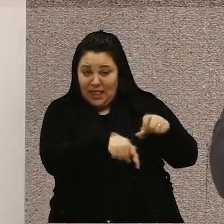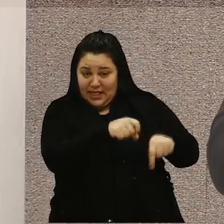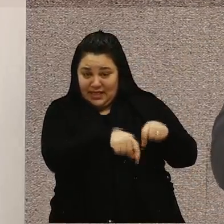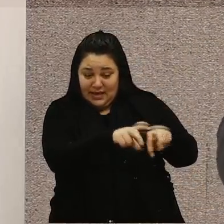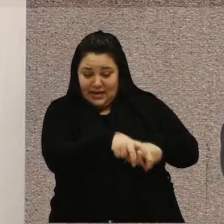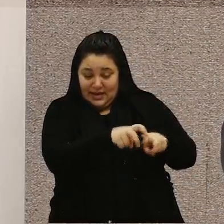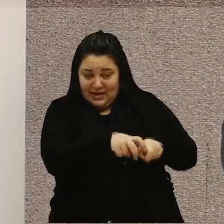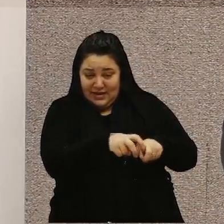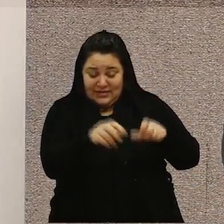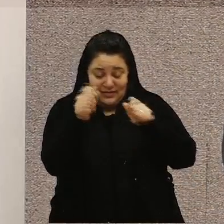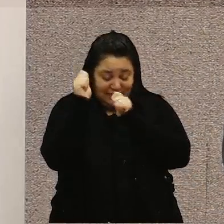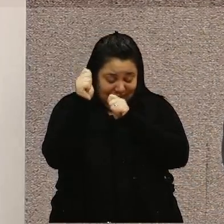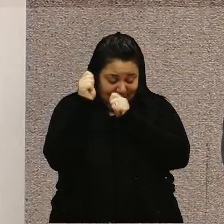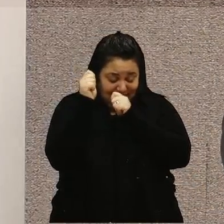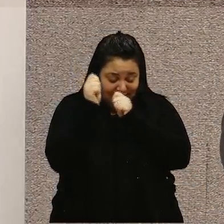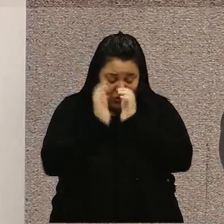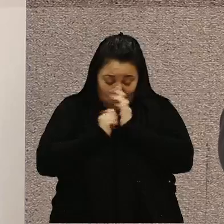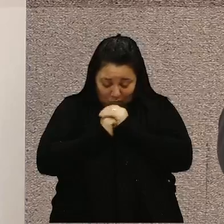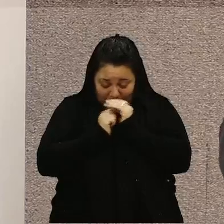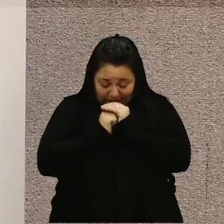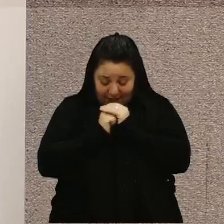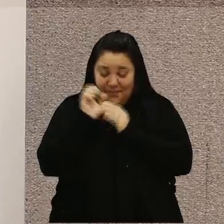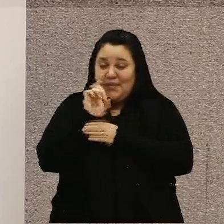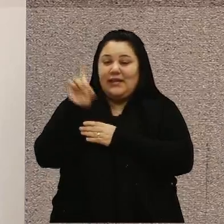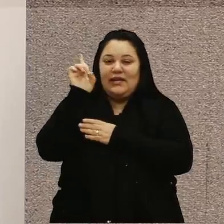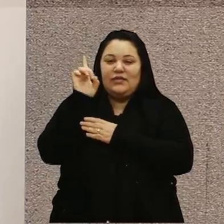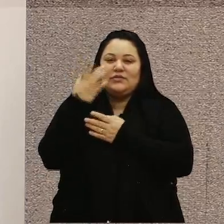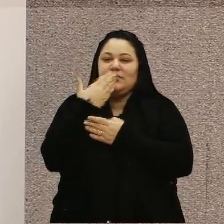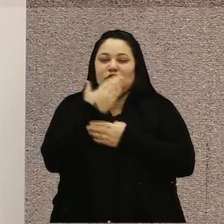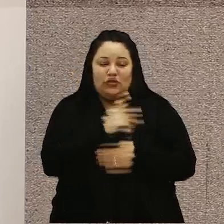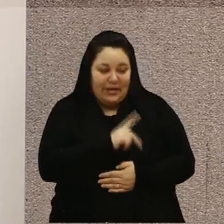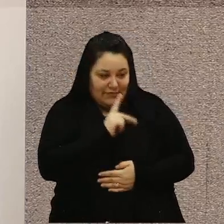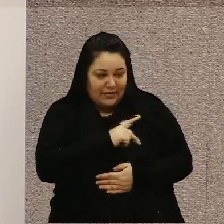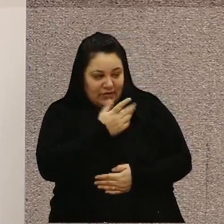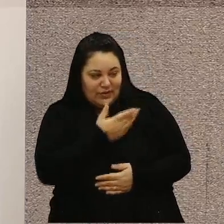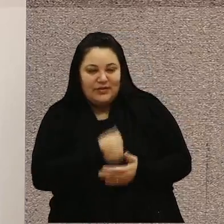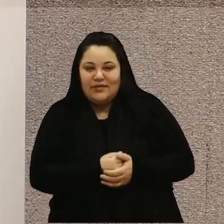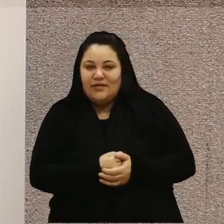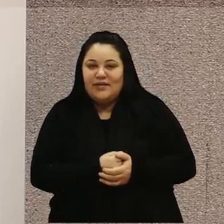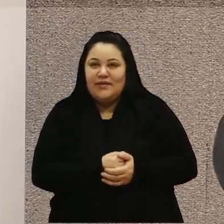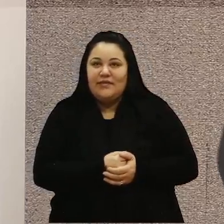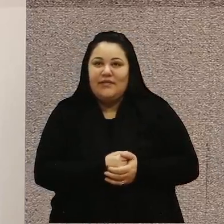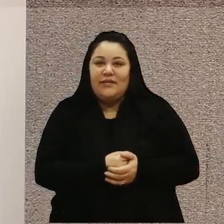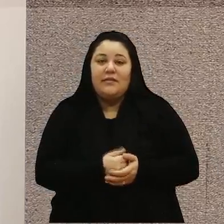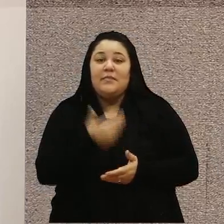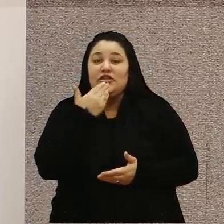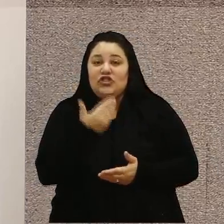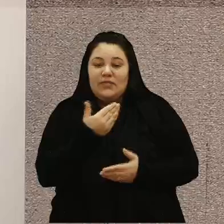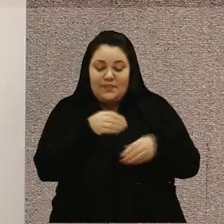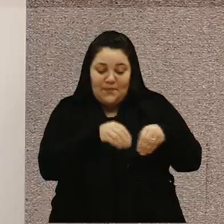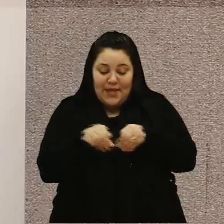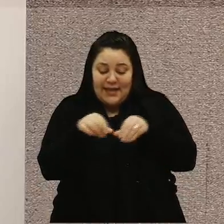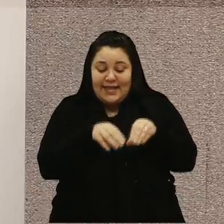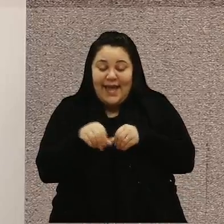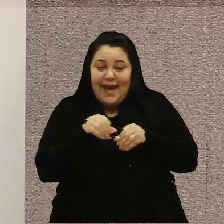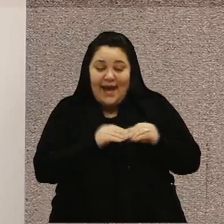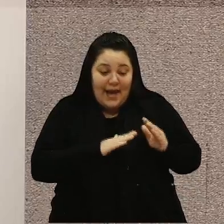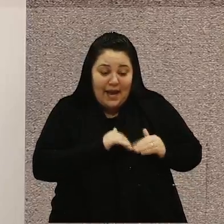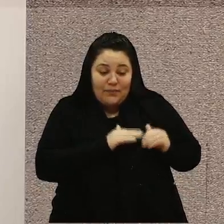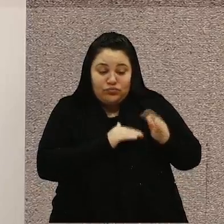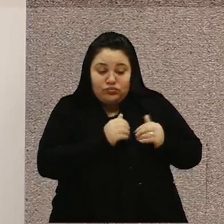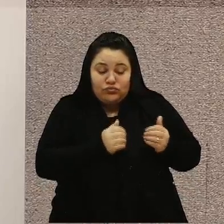orar a Deus, vereador Pedro, e pedir que tomara que a terra produza, porque existe uma incerteza